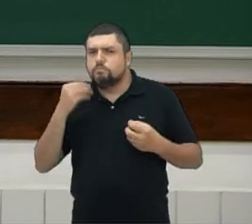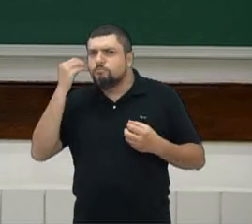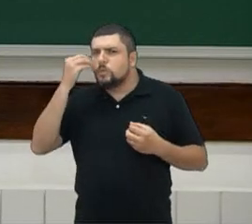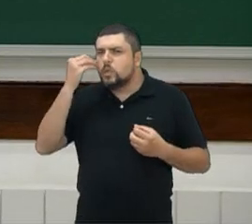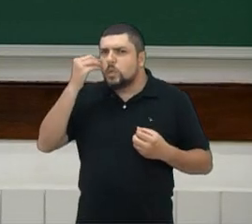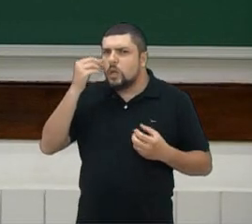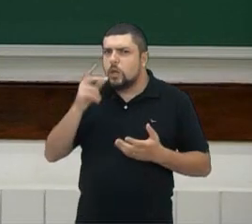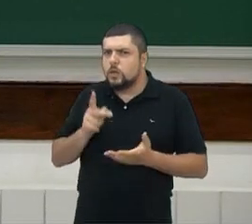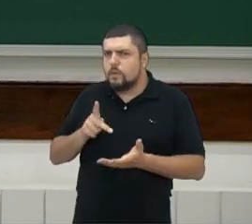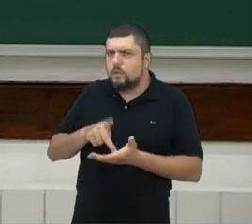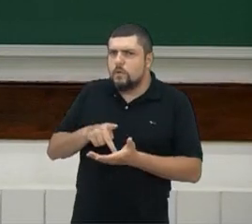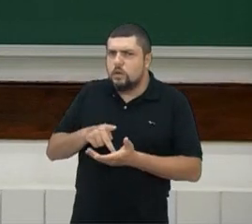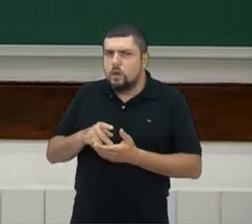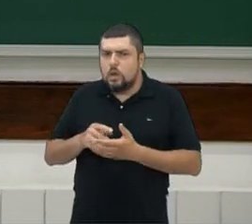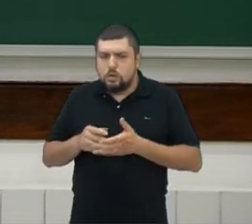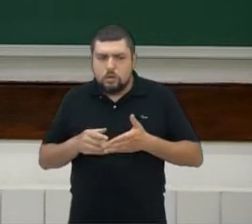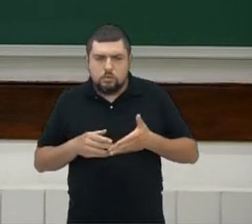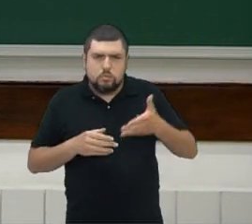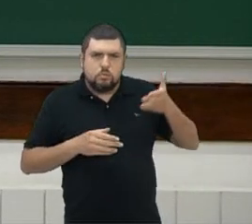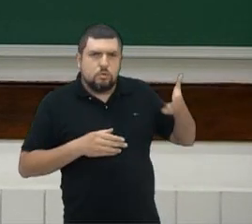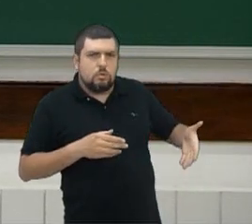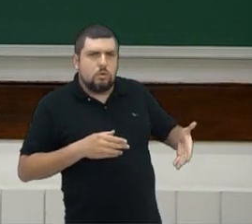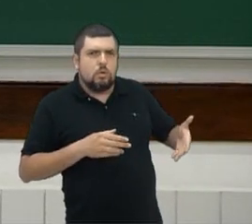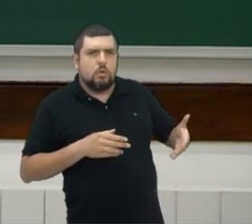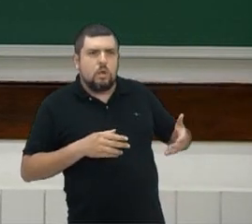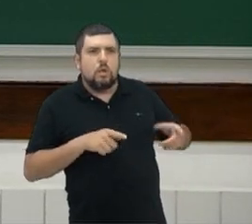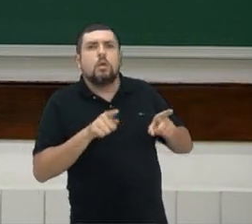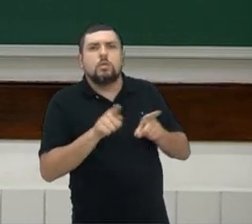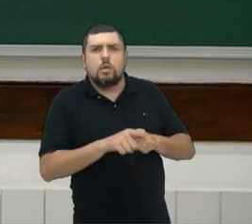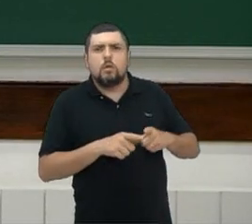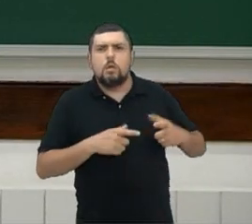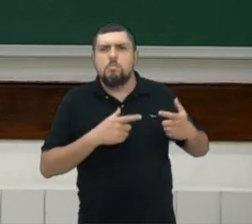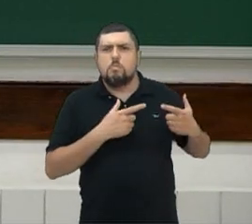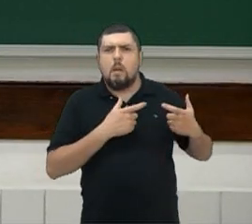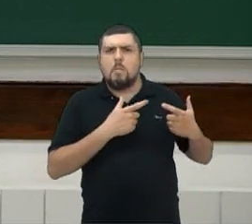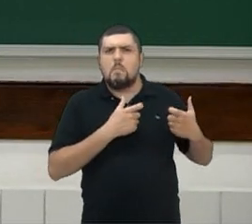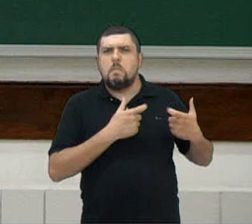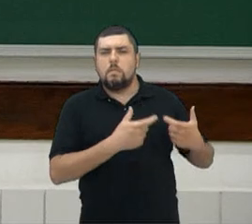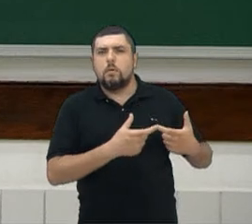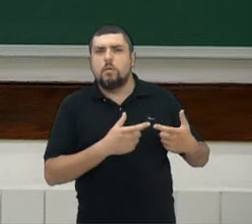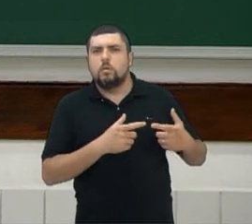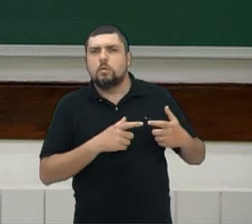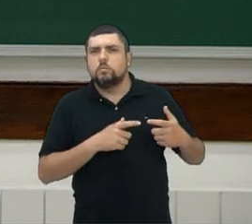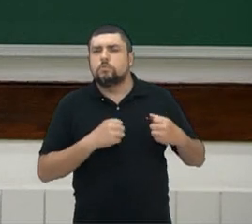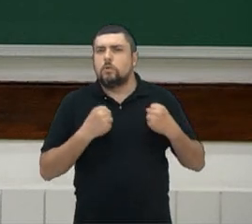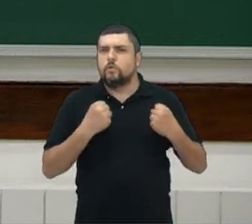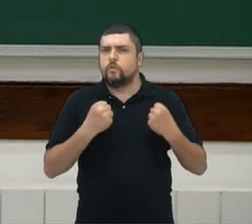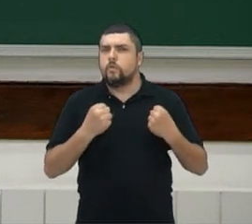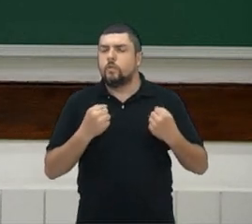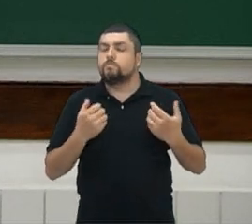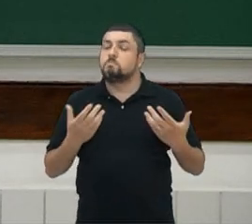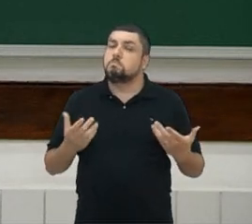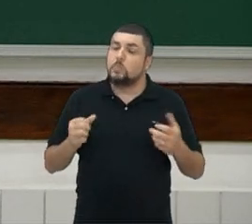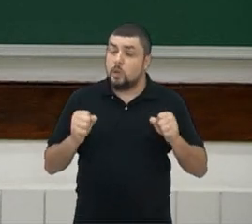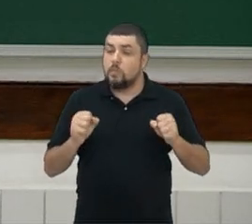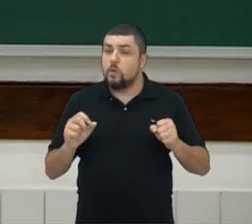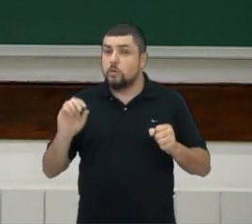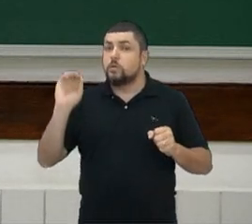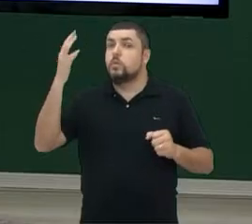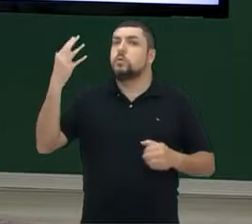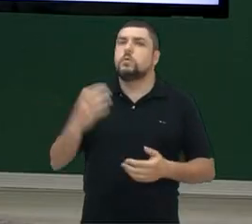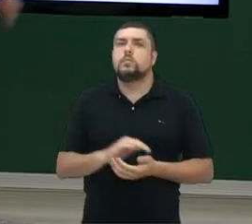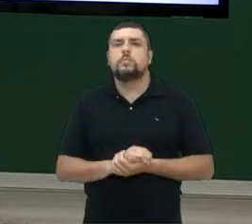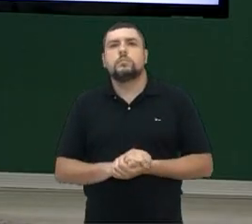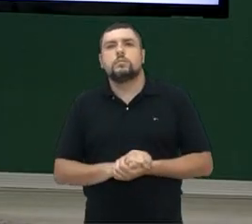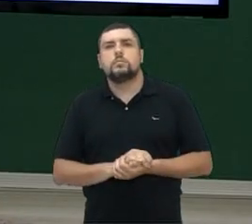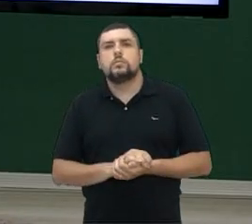Fala, realmente, uma civilização do lado, militar, pode ter influência. Localizado onde hoje é a